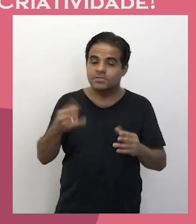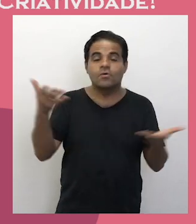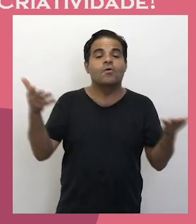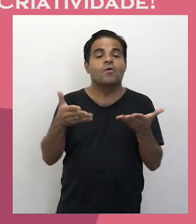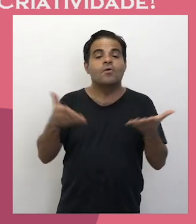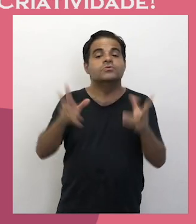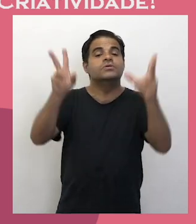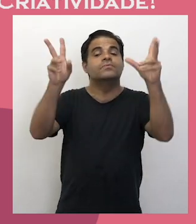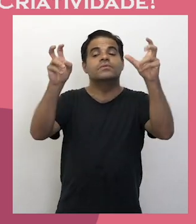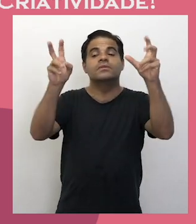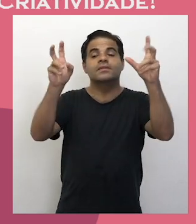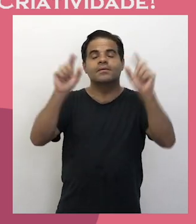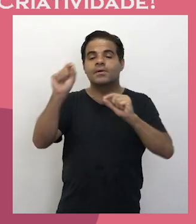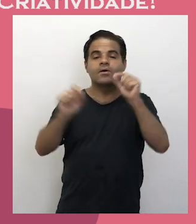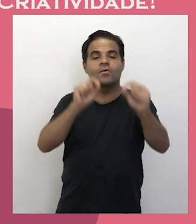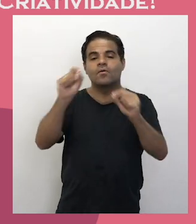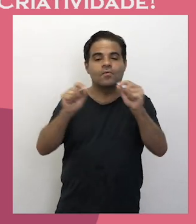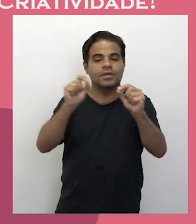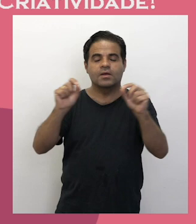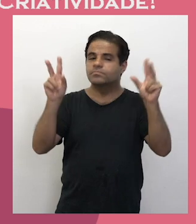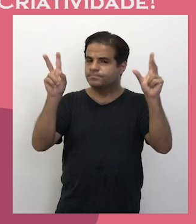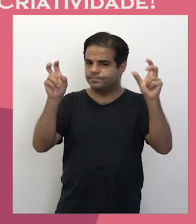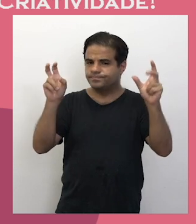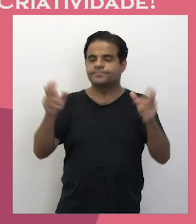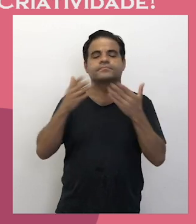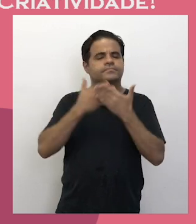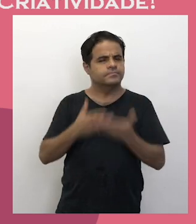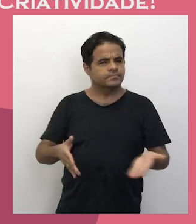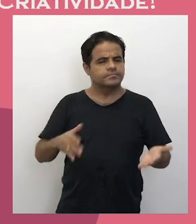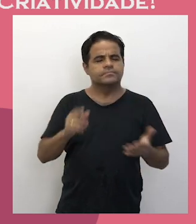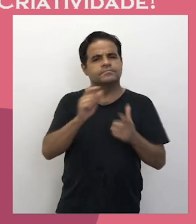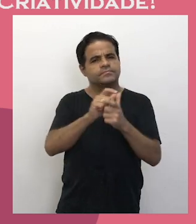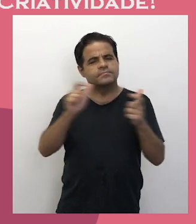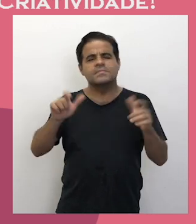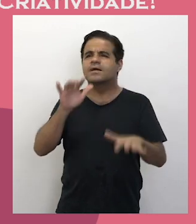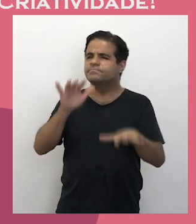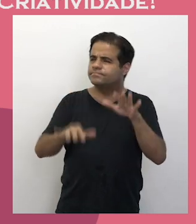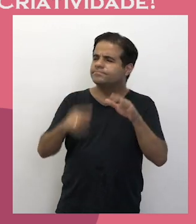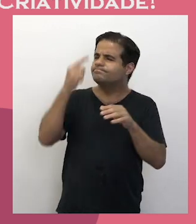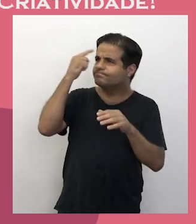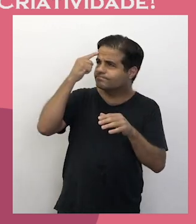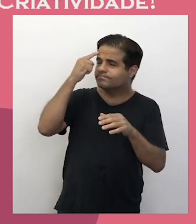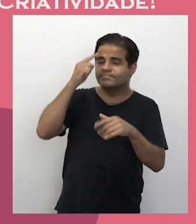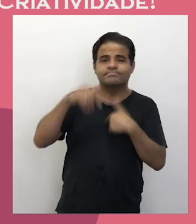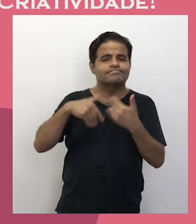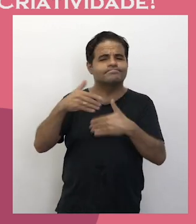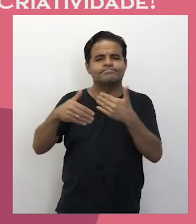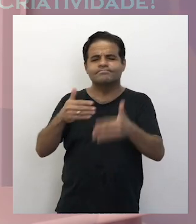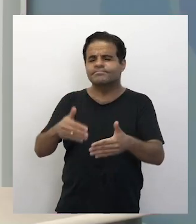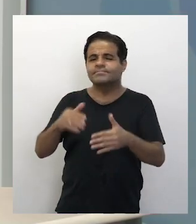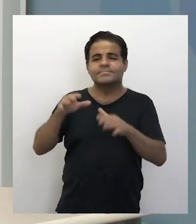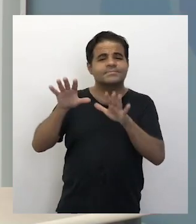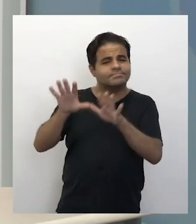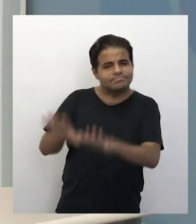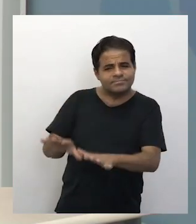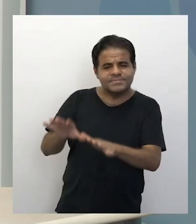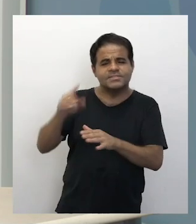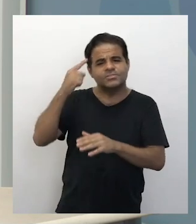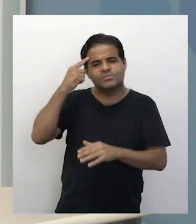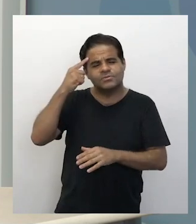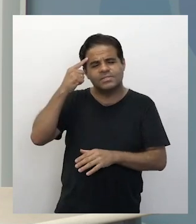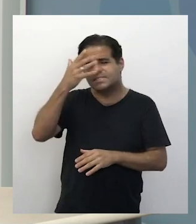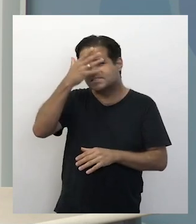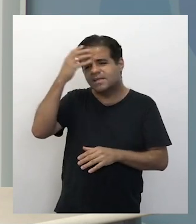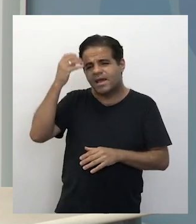nosso tema é um tema, professor, que muitas das vezes a gente deixa adormecido lá na nossa